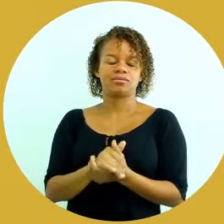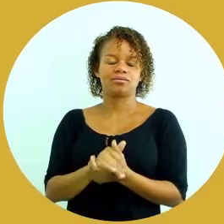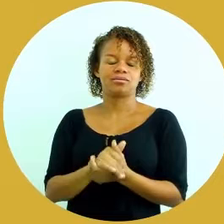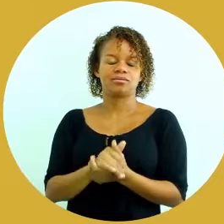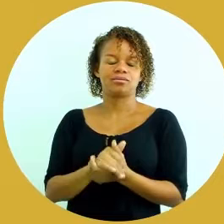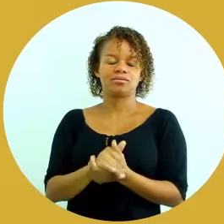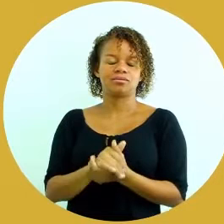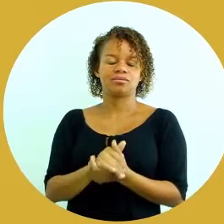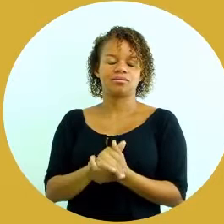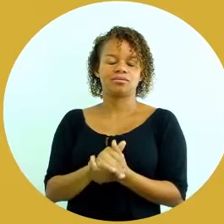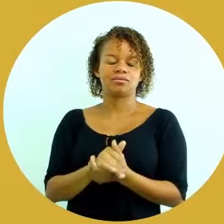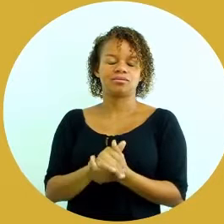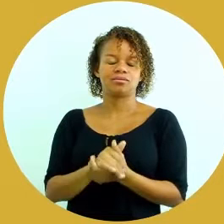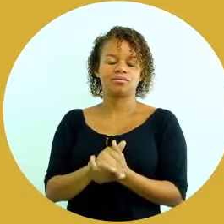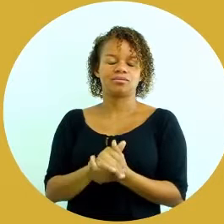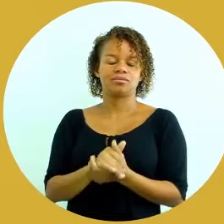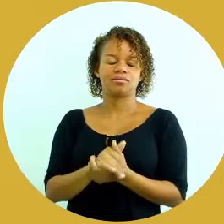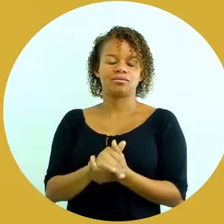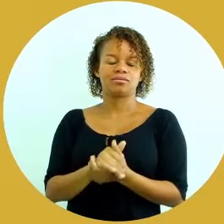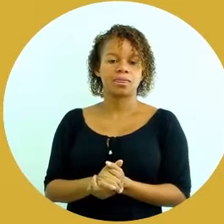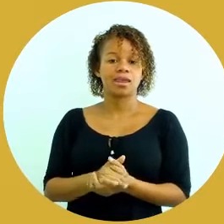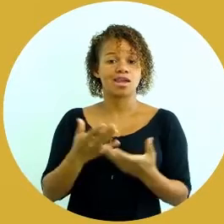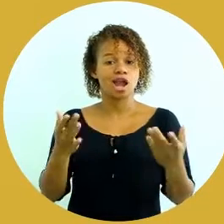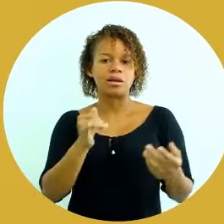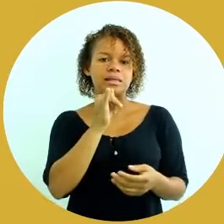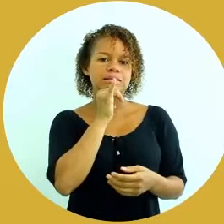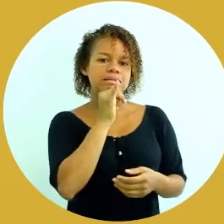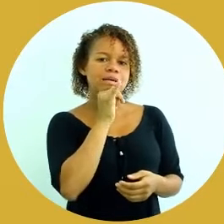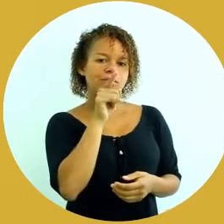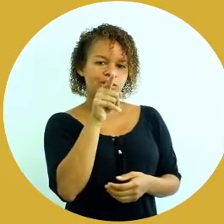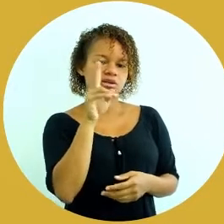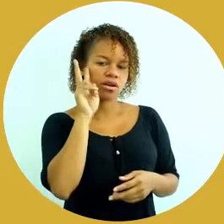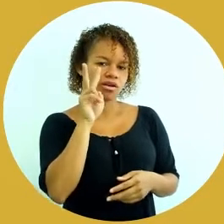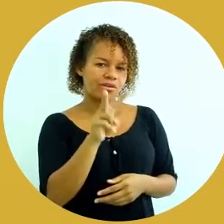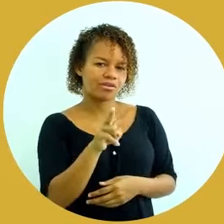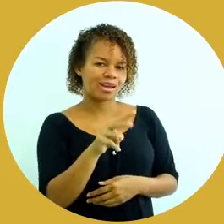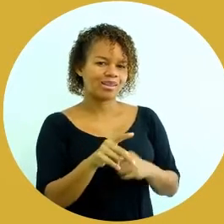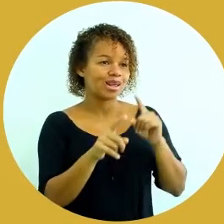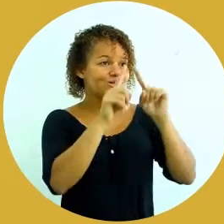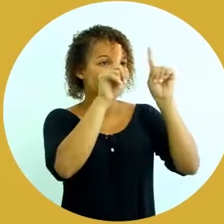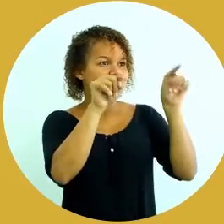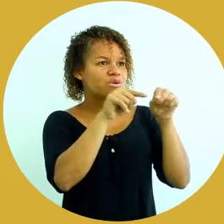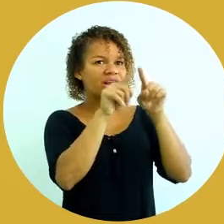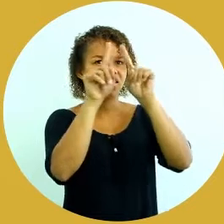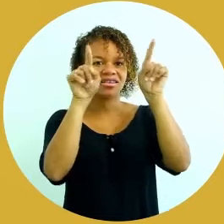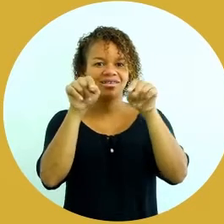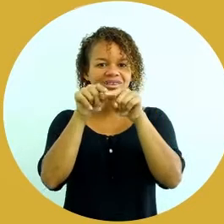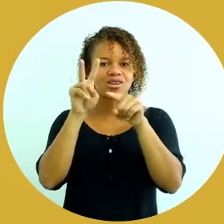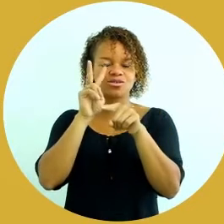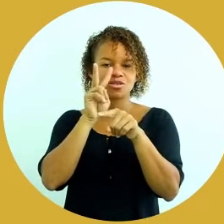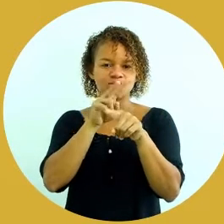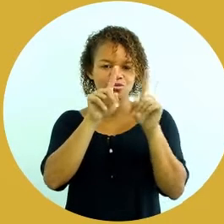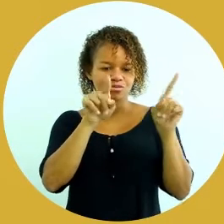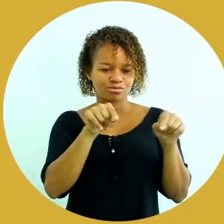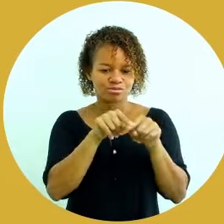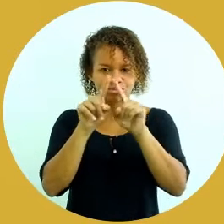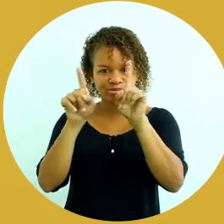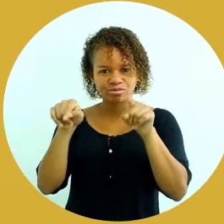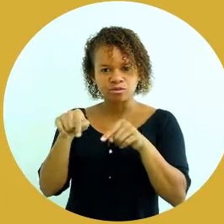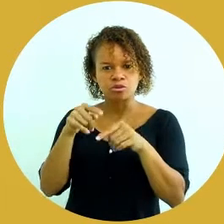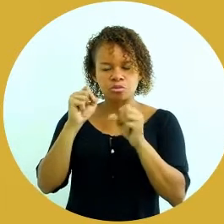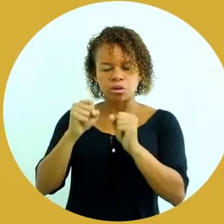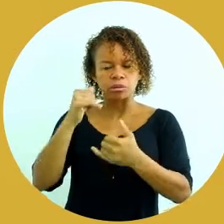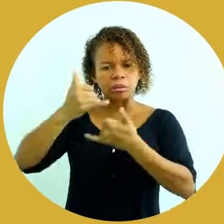sequência de ações denominadas storyboard. E aí eu trago um exemplo que você vai ver desses quadrinhos que você